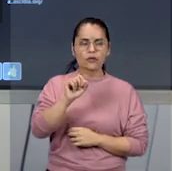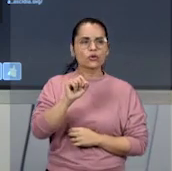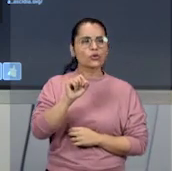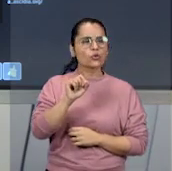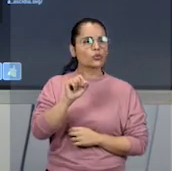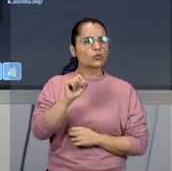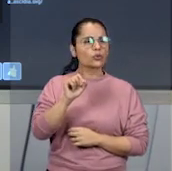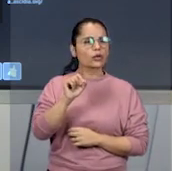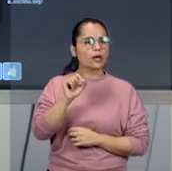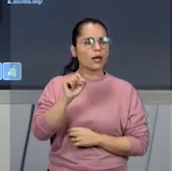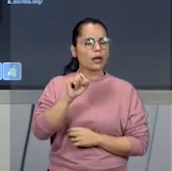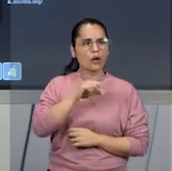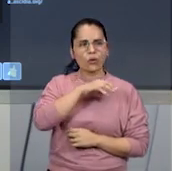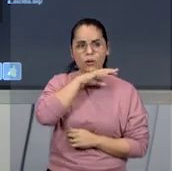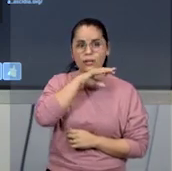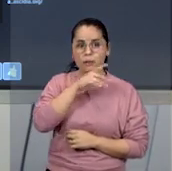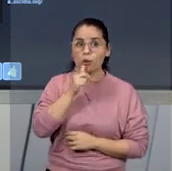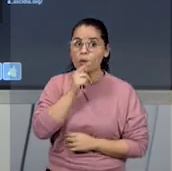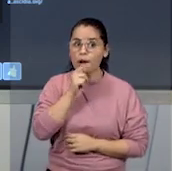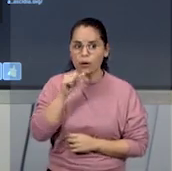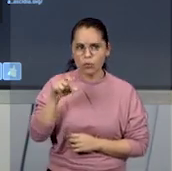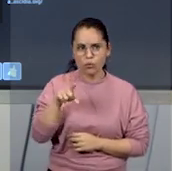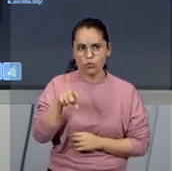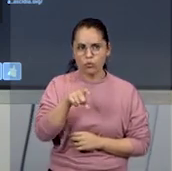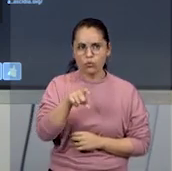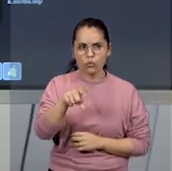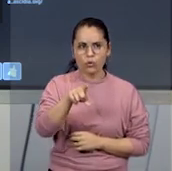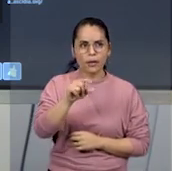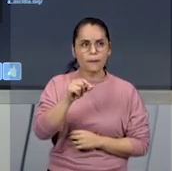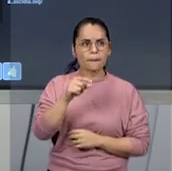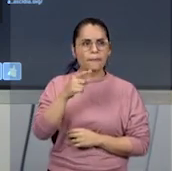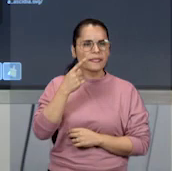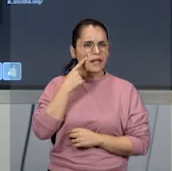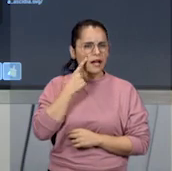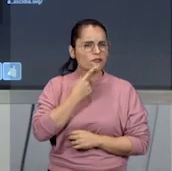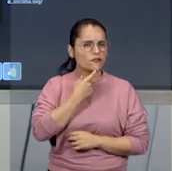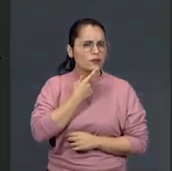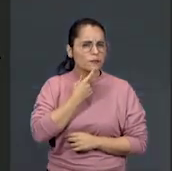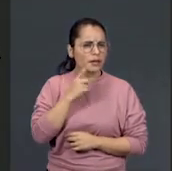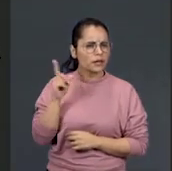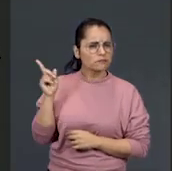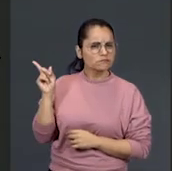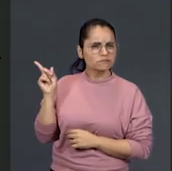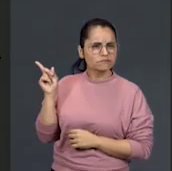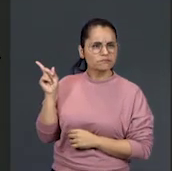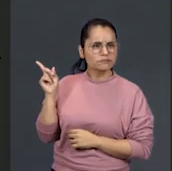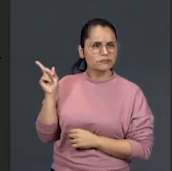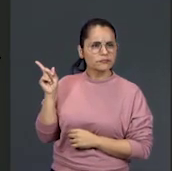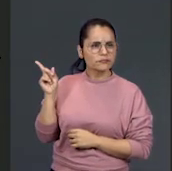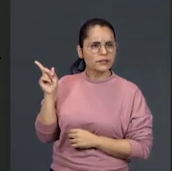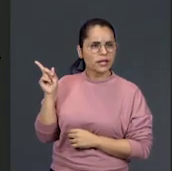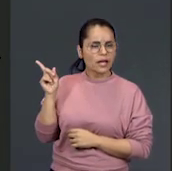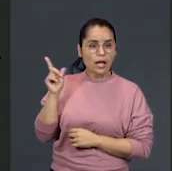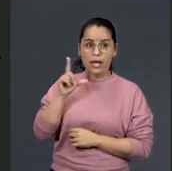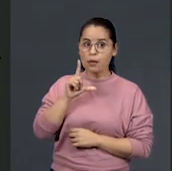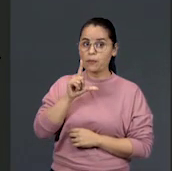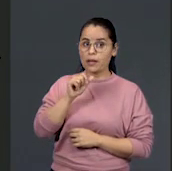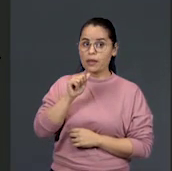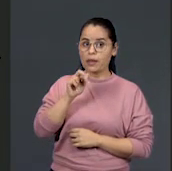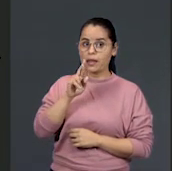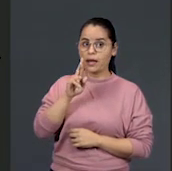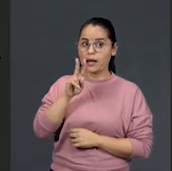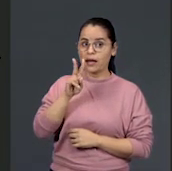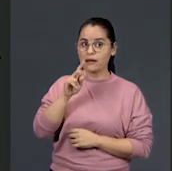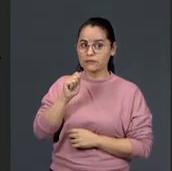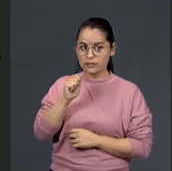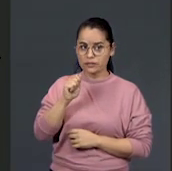é um animal aí marinho. Olha só, tá vendo aqui de vermelho? Tá? Isso é a fase larval, uma larva,